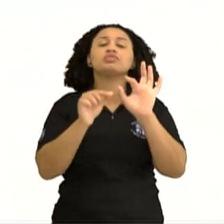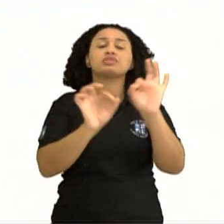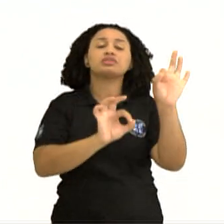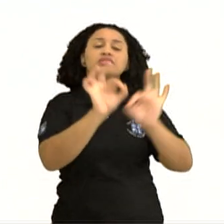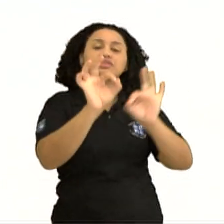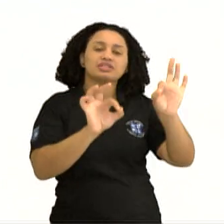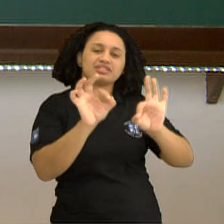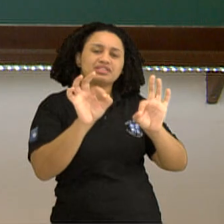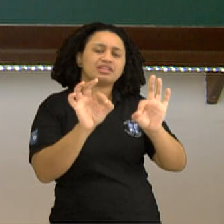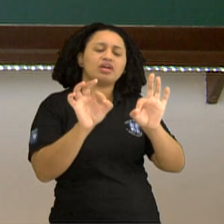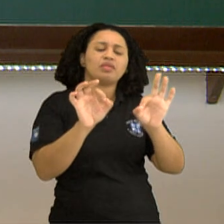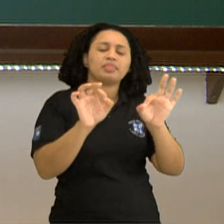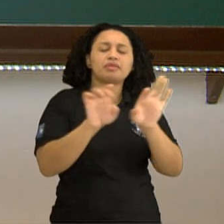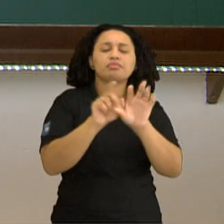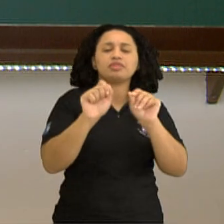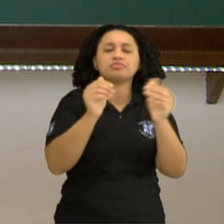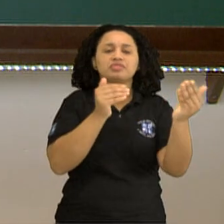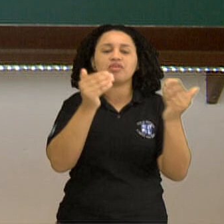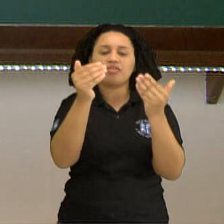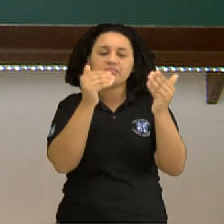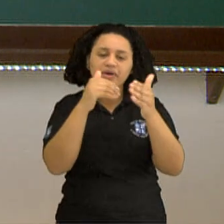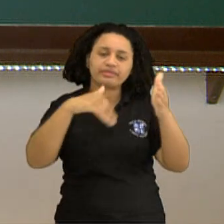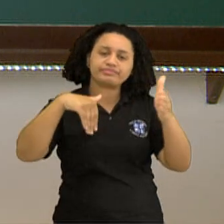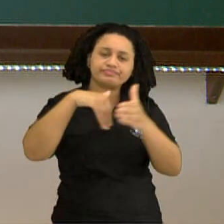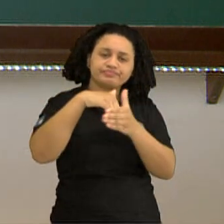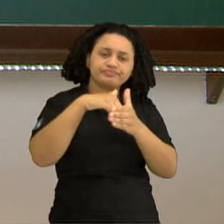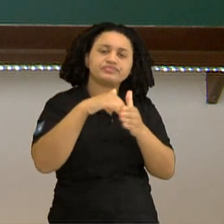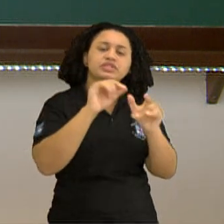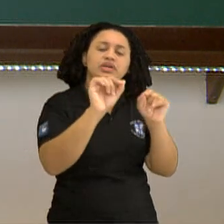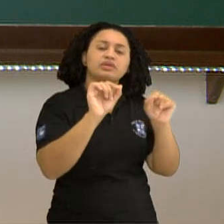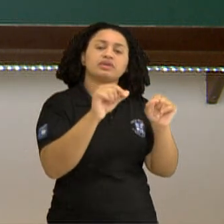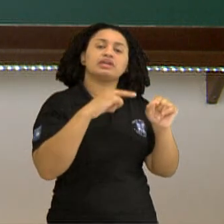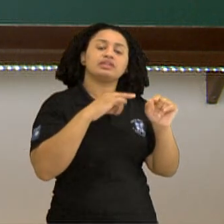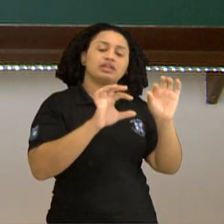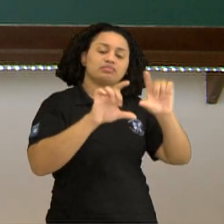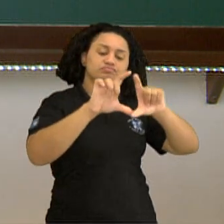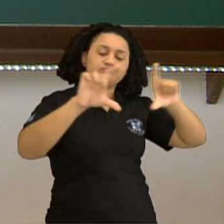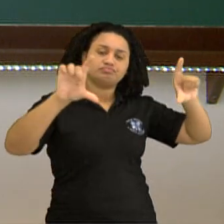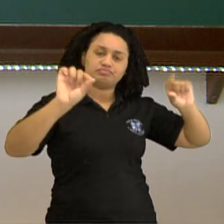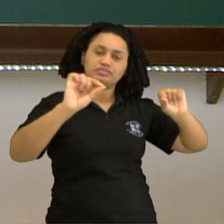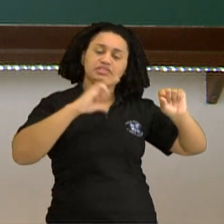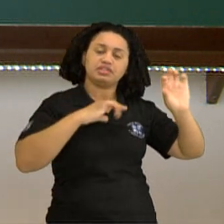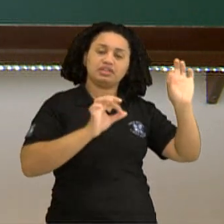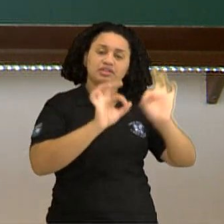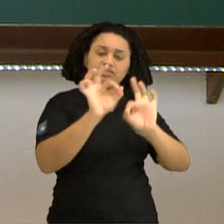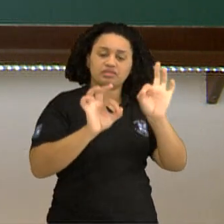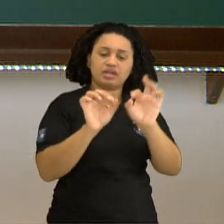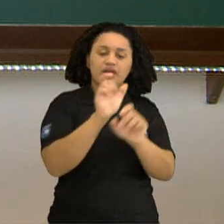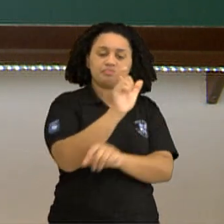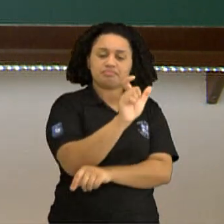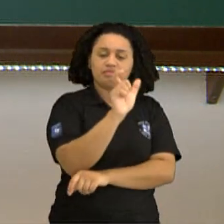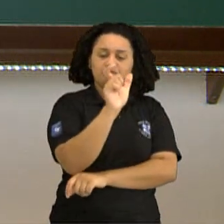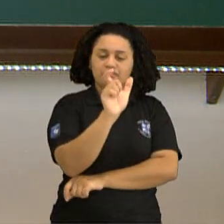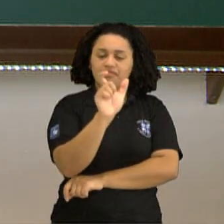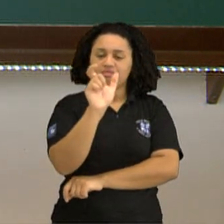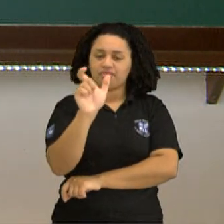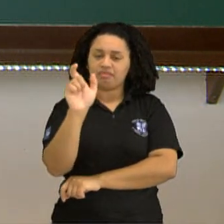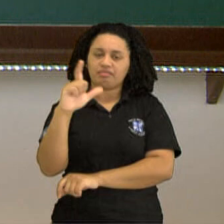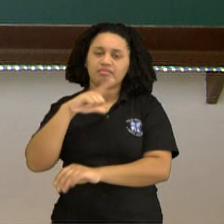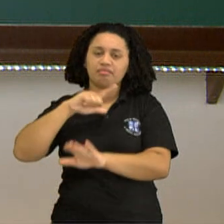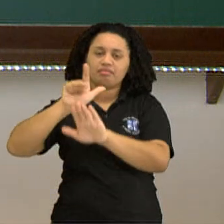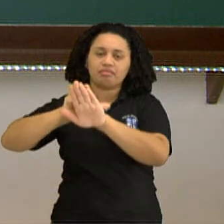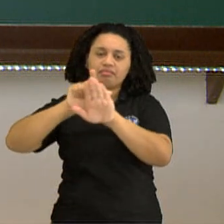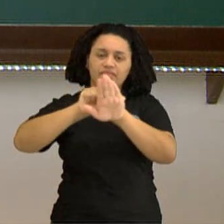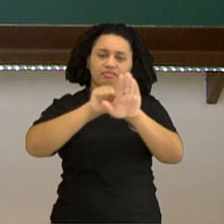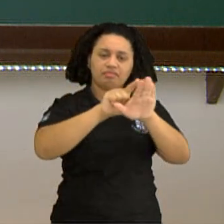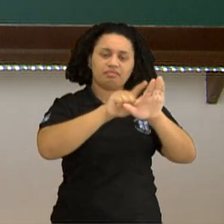de futebol, nós temos nos enunciados organização, cada palavra desempenha ali a sua